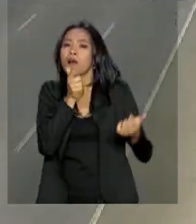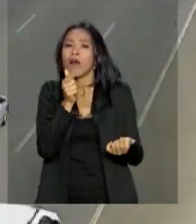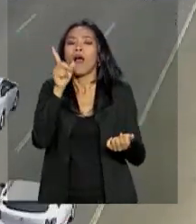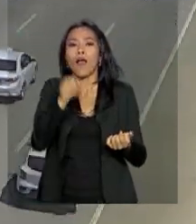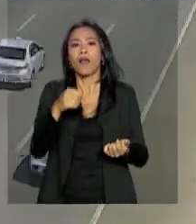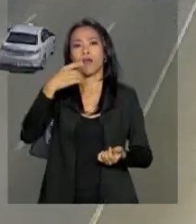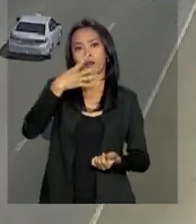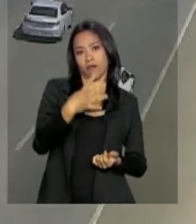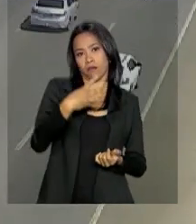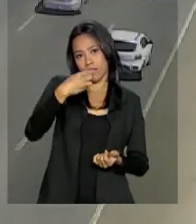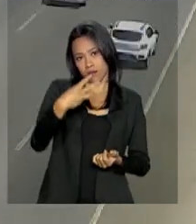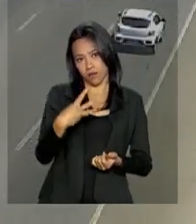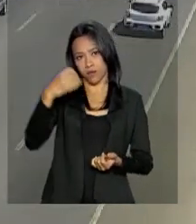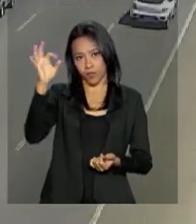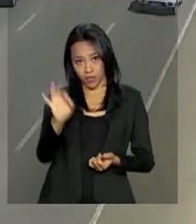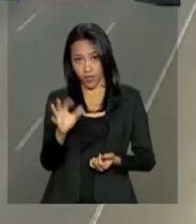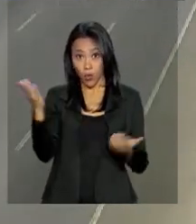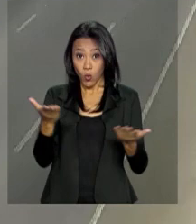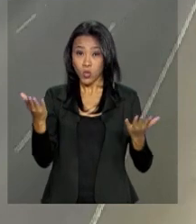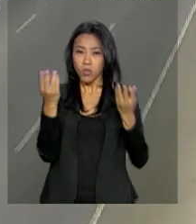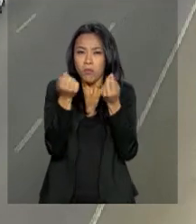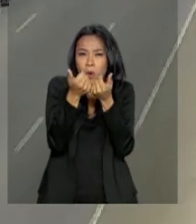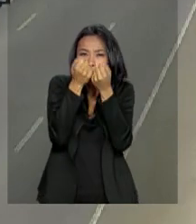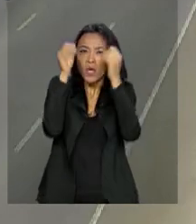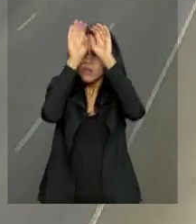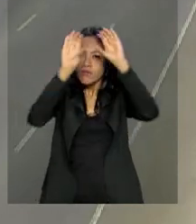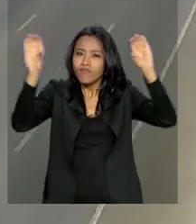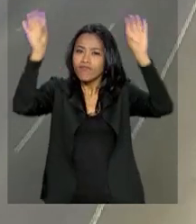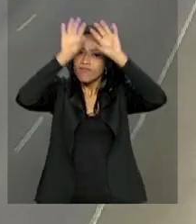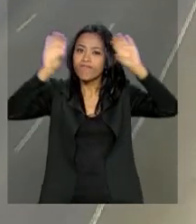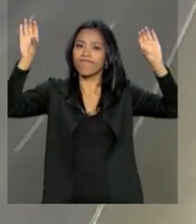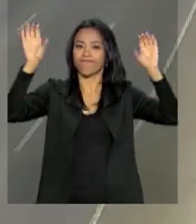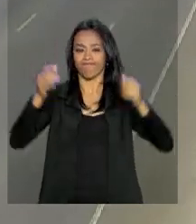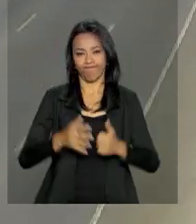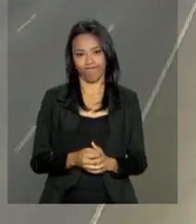previsão para esta tarde é de céu com poucas nuvens